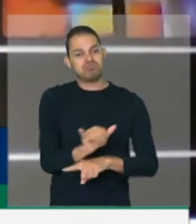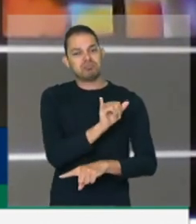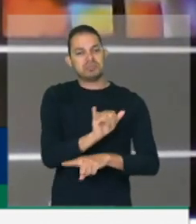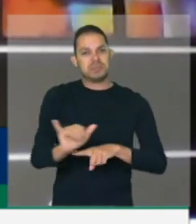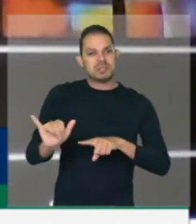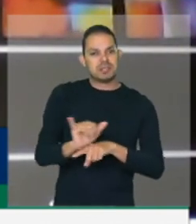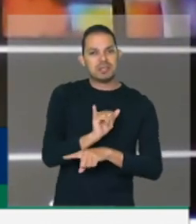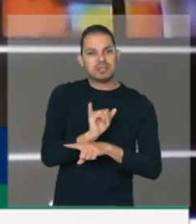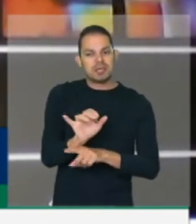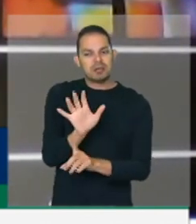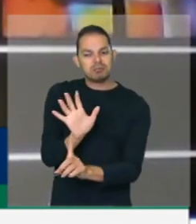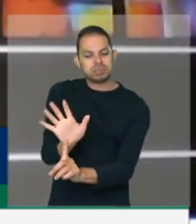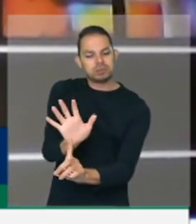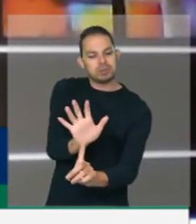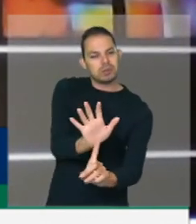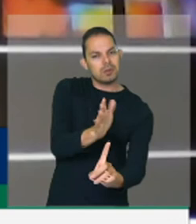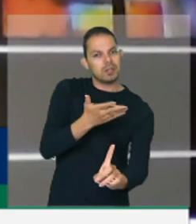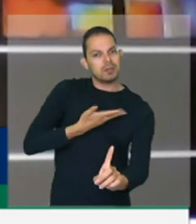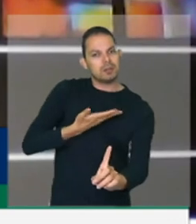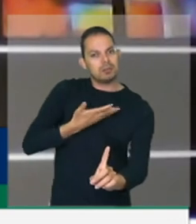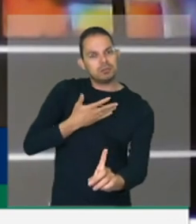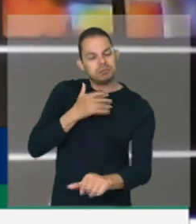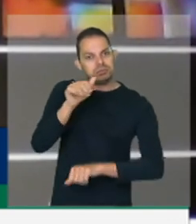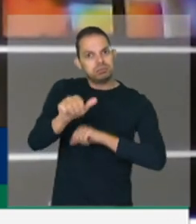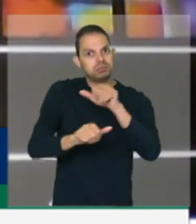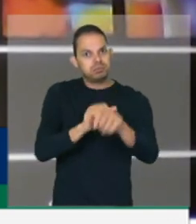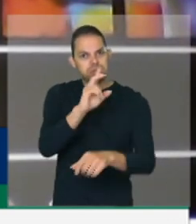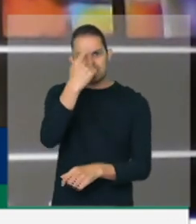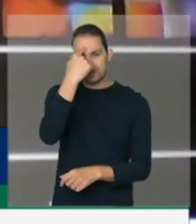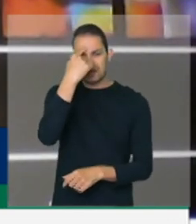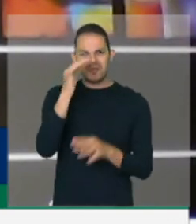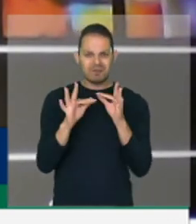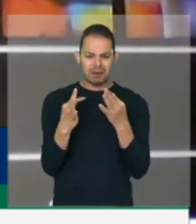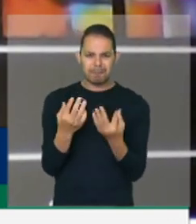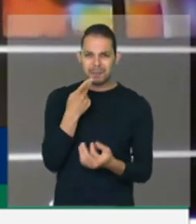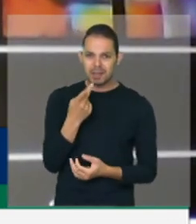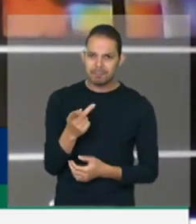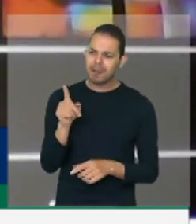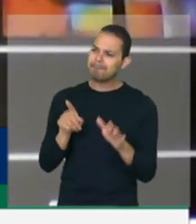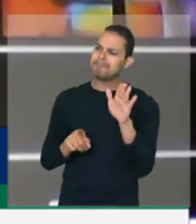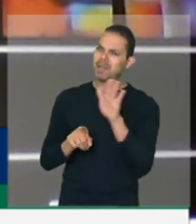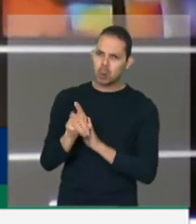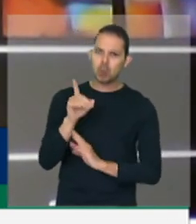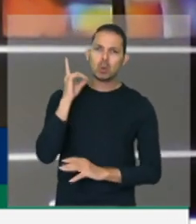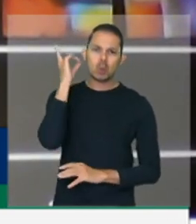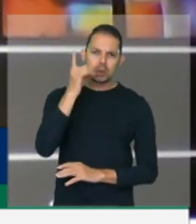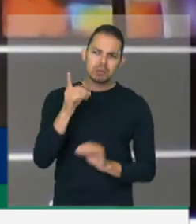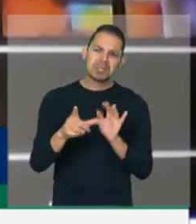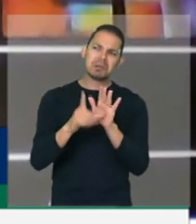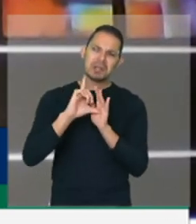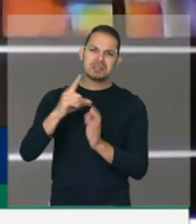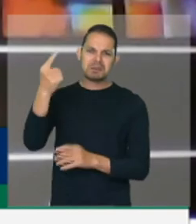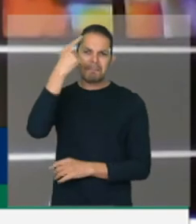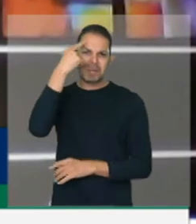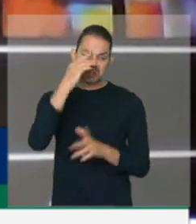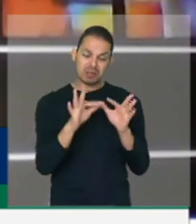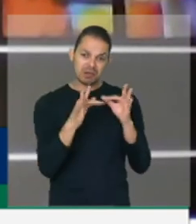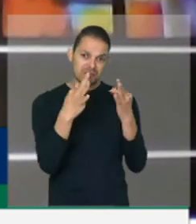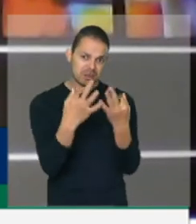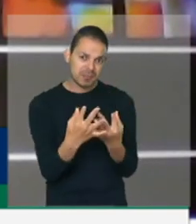para sensibilizar os colegas, fala da sua família, mas eu pergunto, será que o deputado pensou na família,